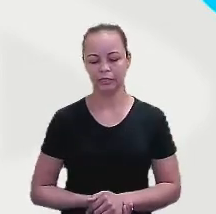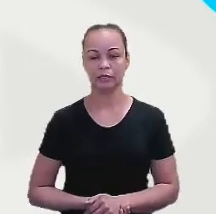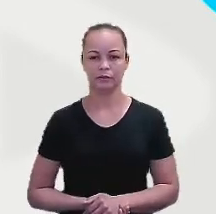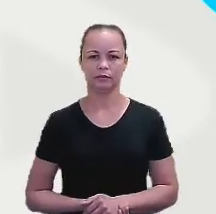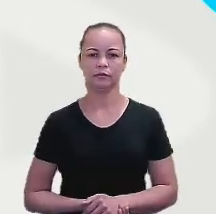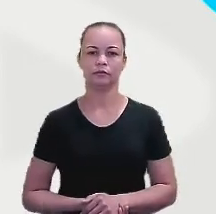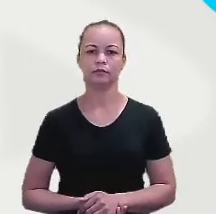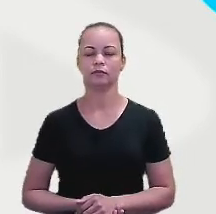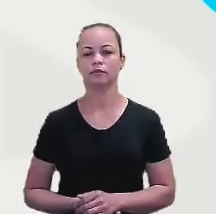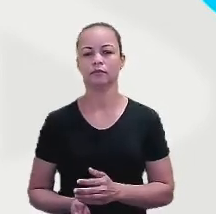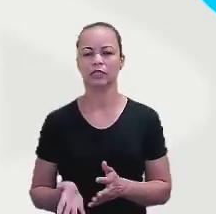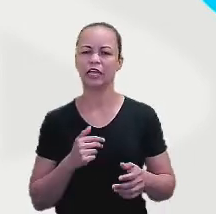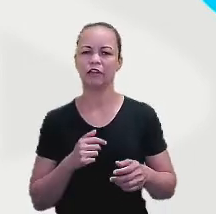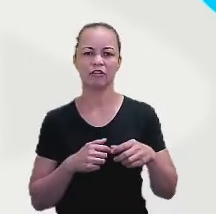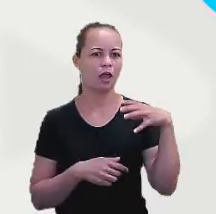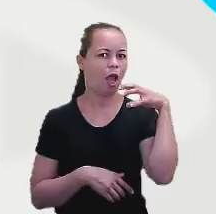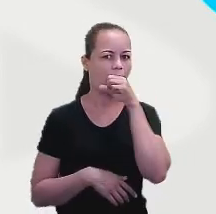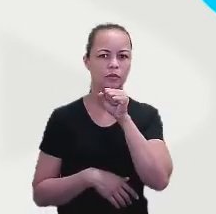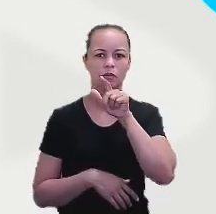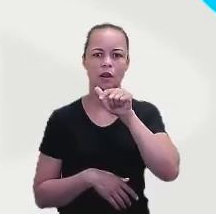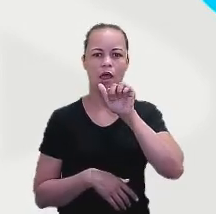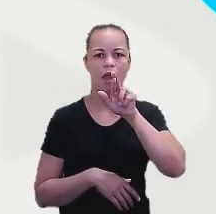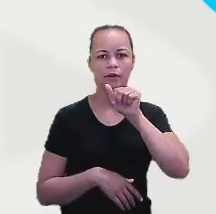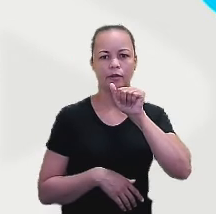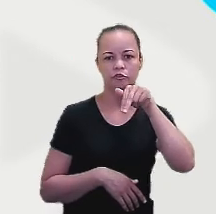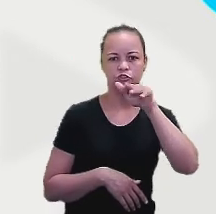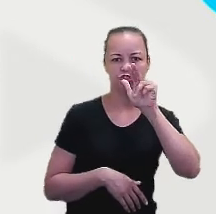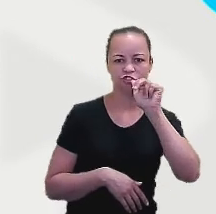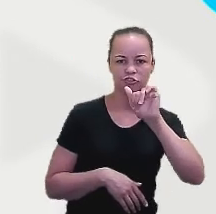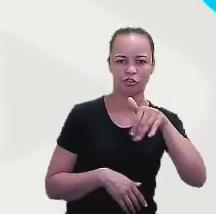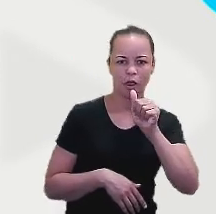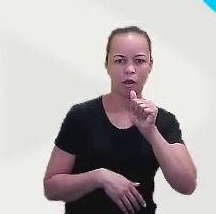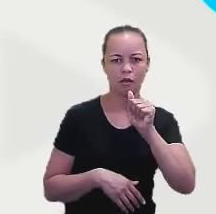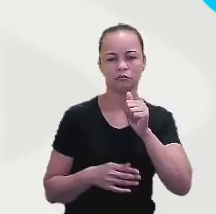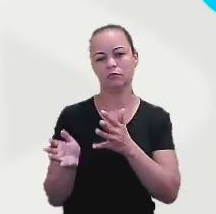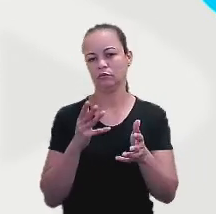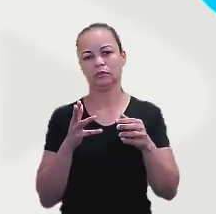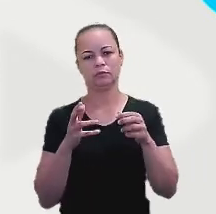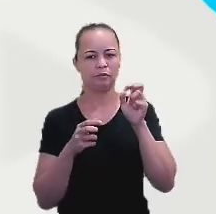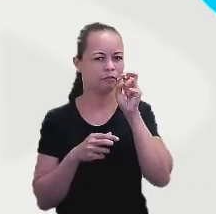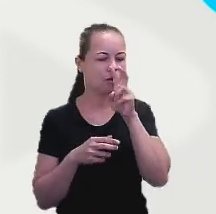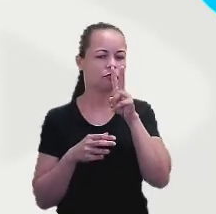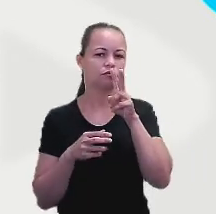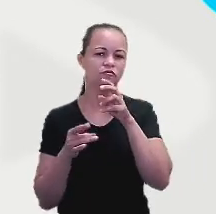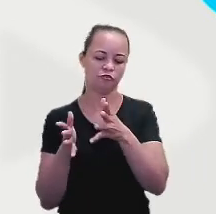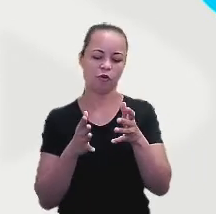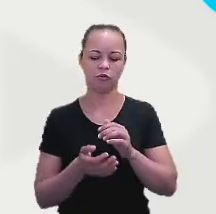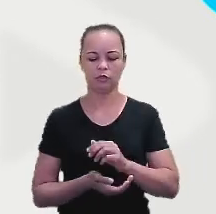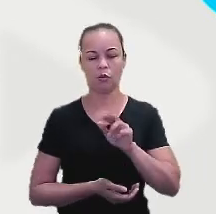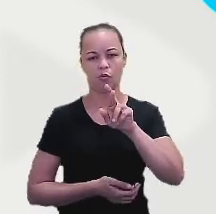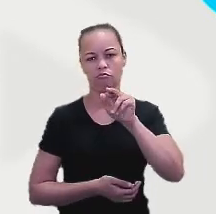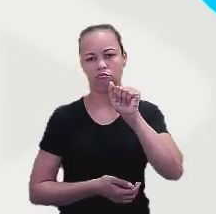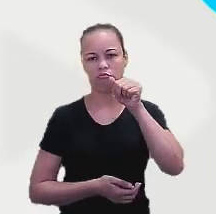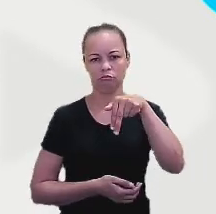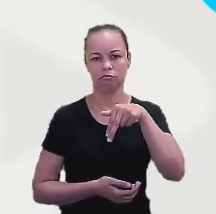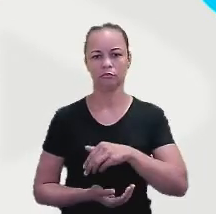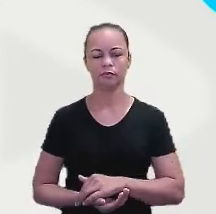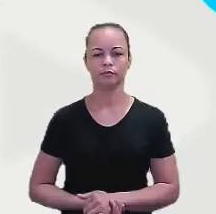digo laranja e nem laranjar. É laranja. Então, a tônica vai ser uran.